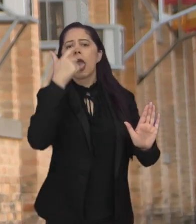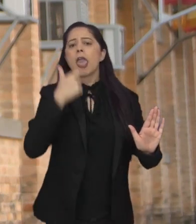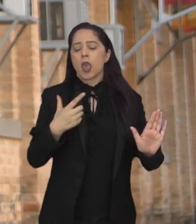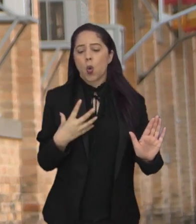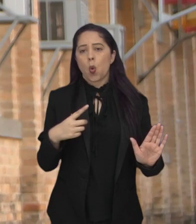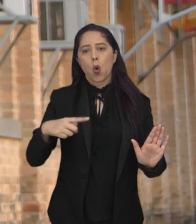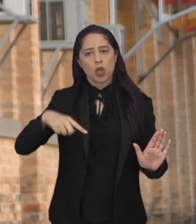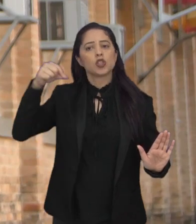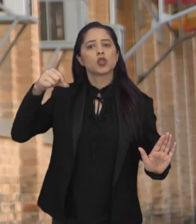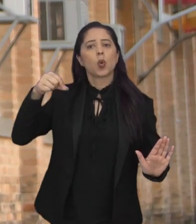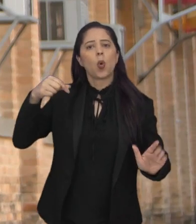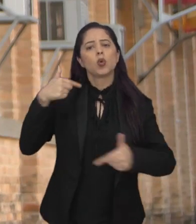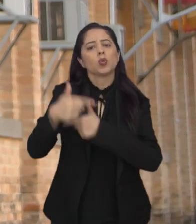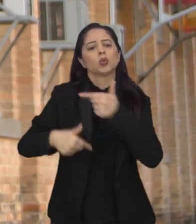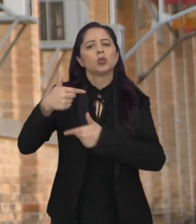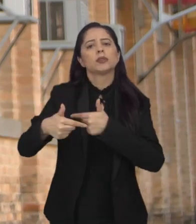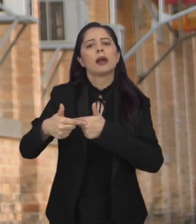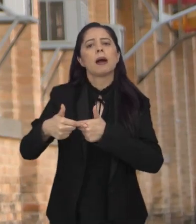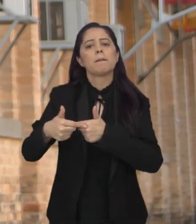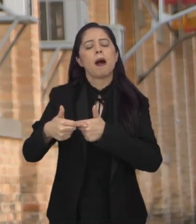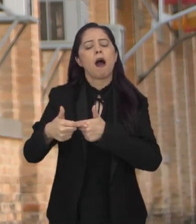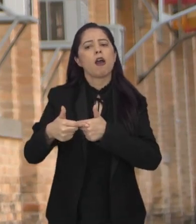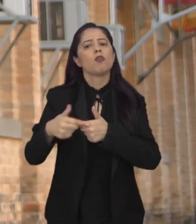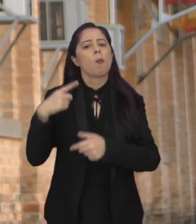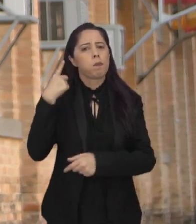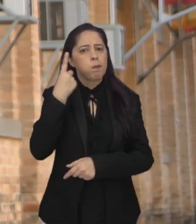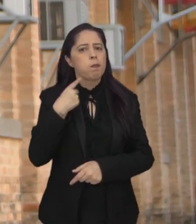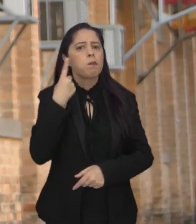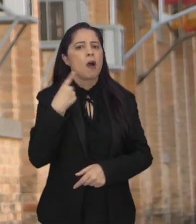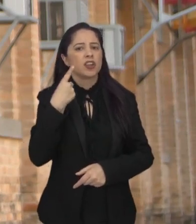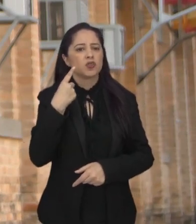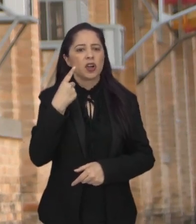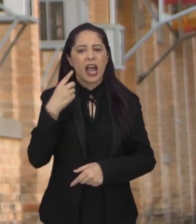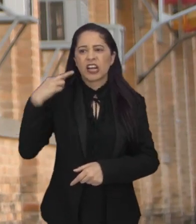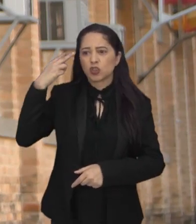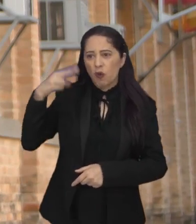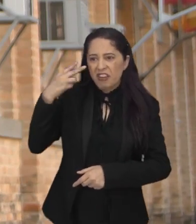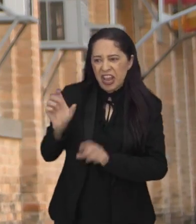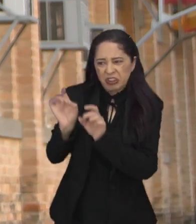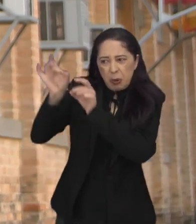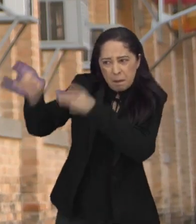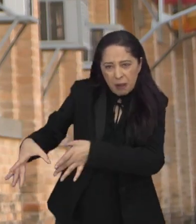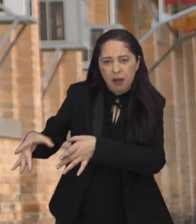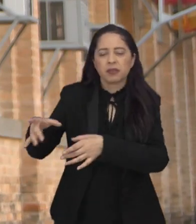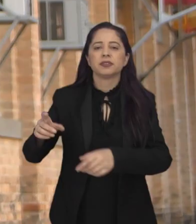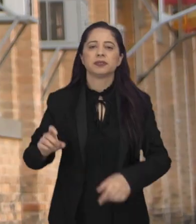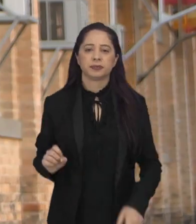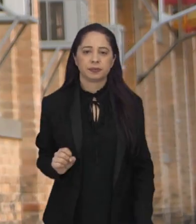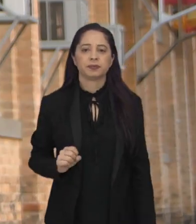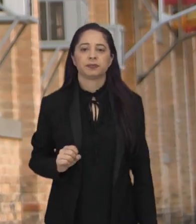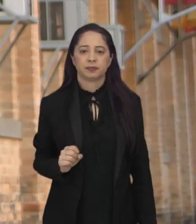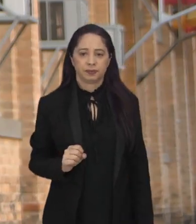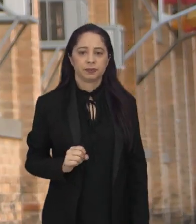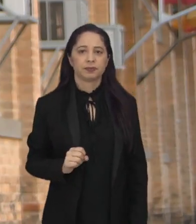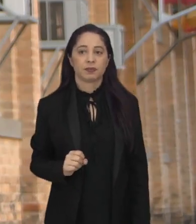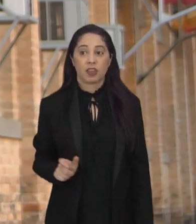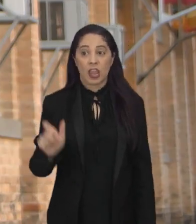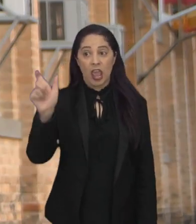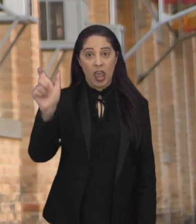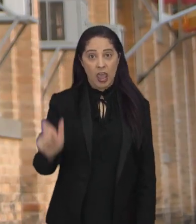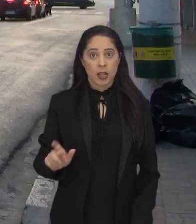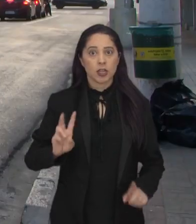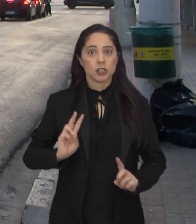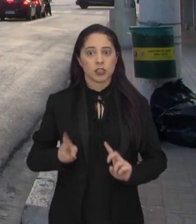direito no que estava pleiteando e ele acaba renunciando à Câmara Municipal para continuar sendo advogado